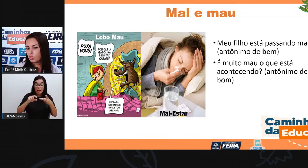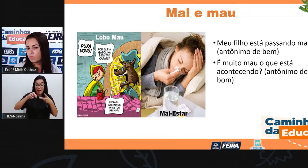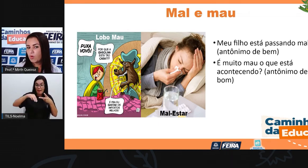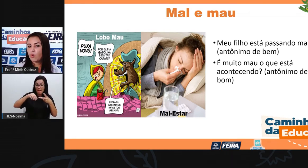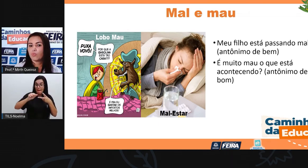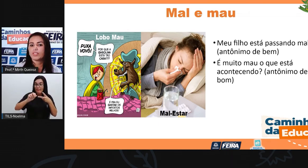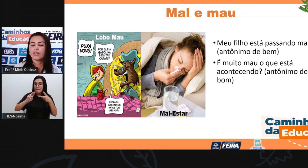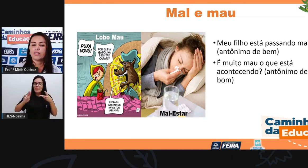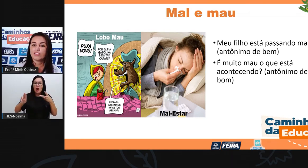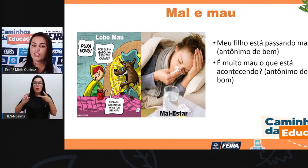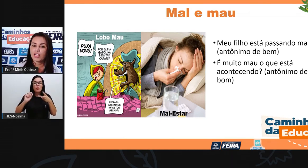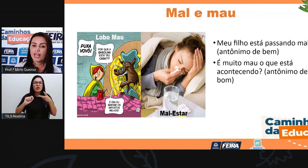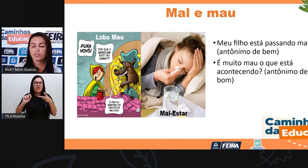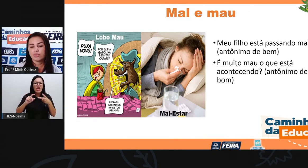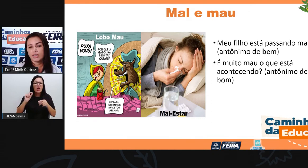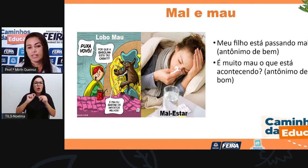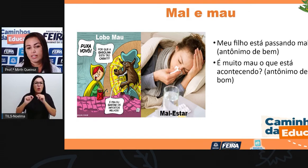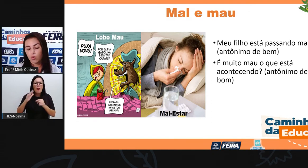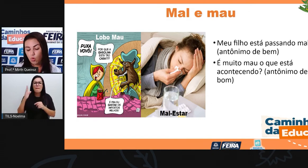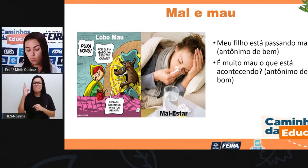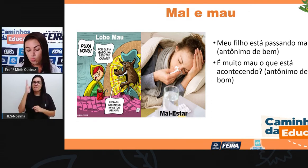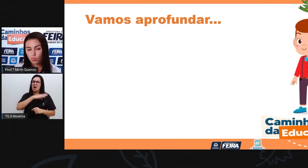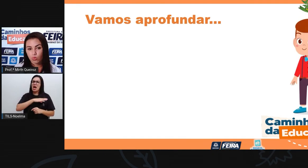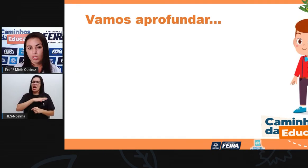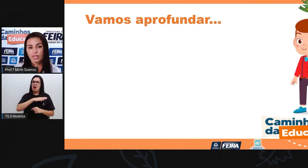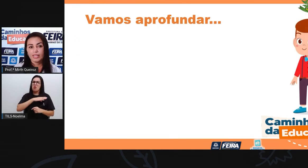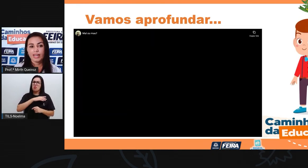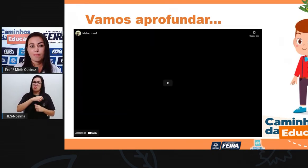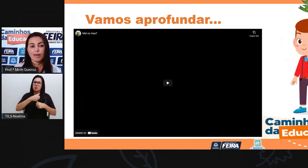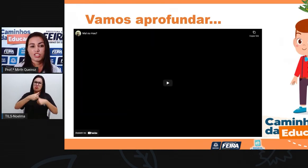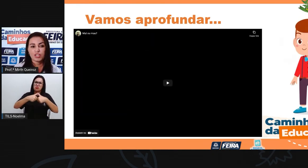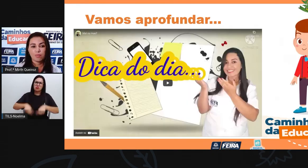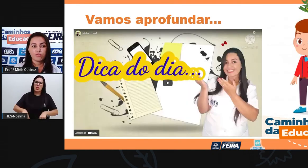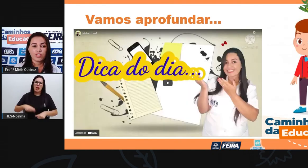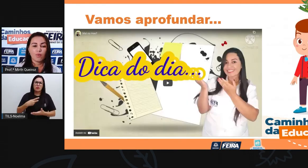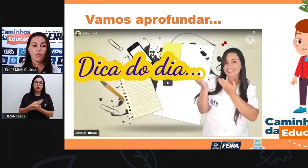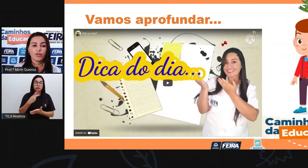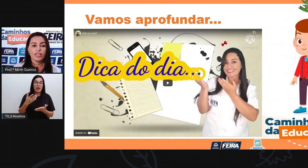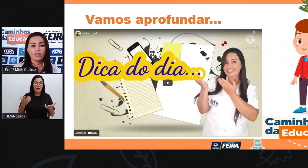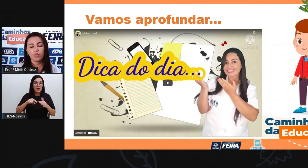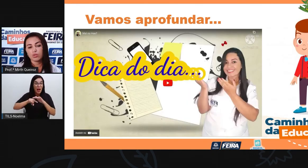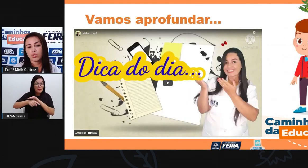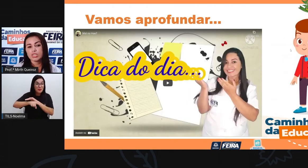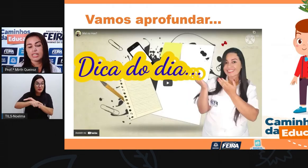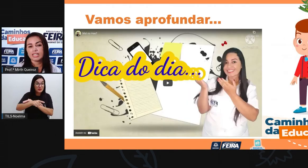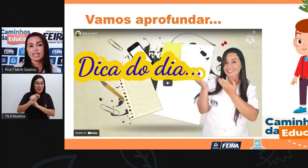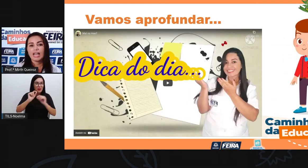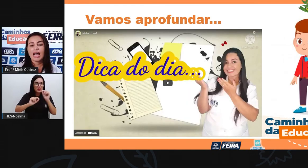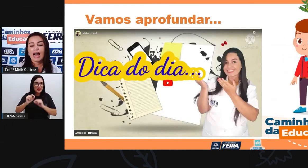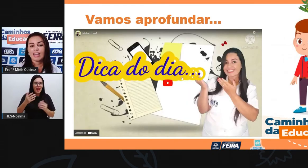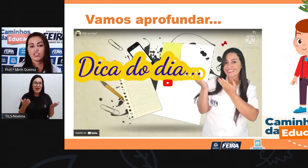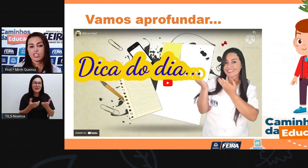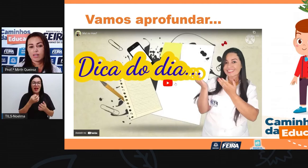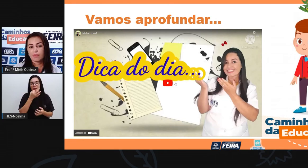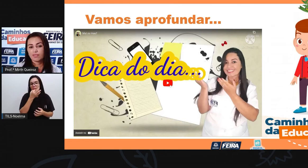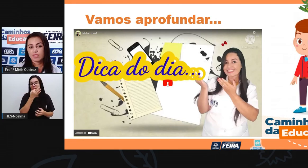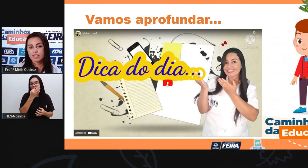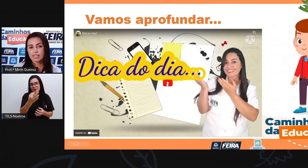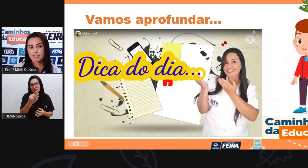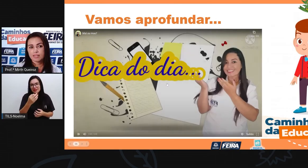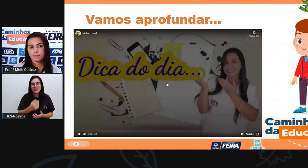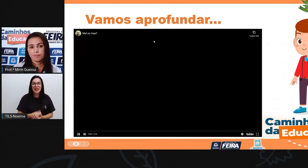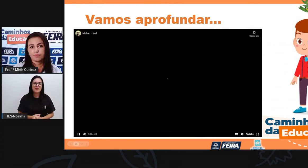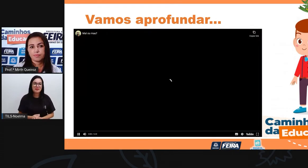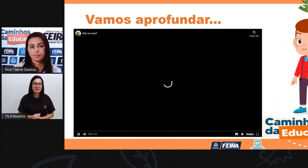Antônimo de bom. Então, neste caso, seria com U. E aí, para a gente aprofundar um pouquinho, eu trouxe aqui a dica para